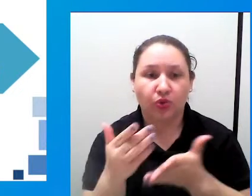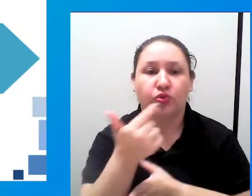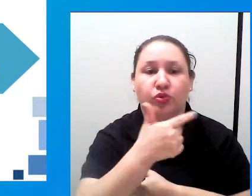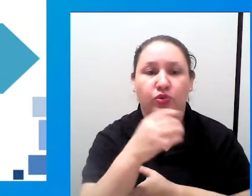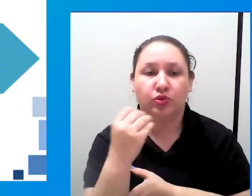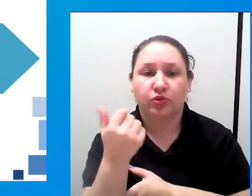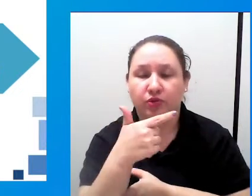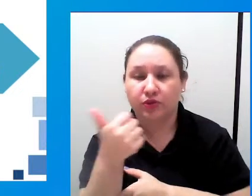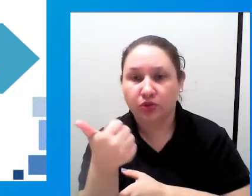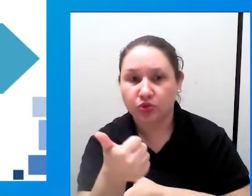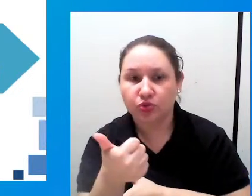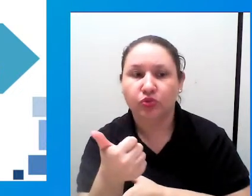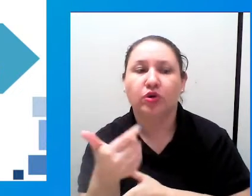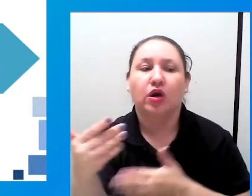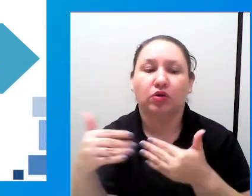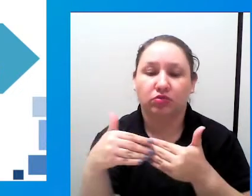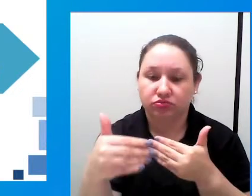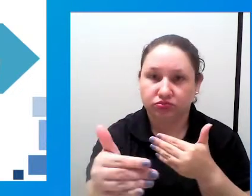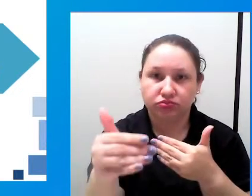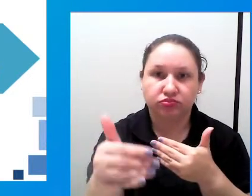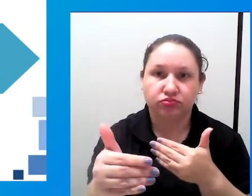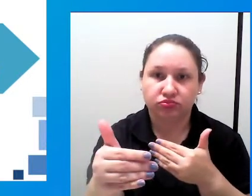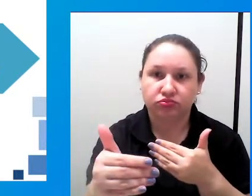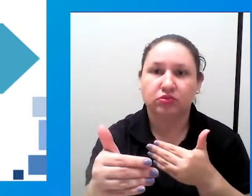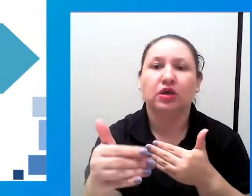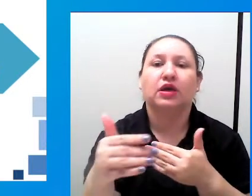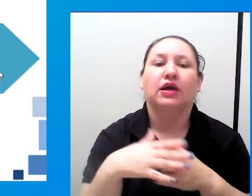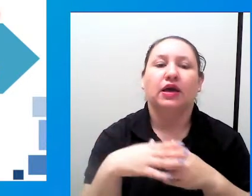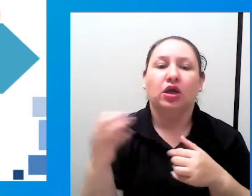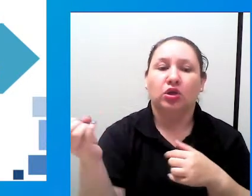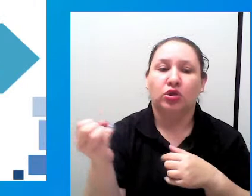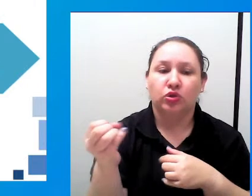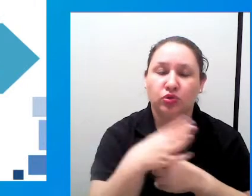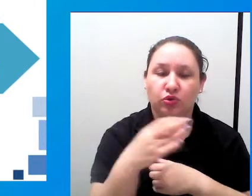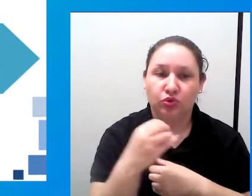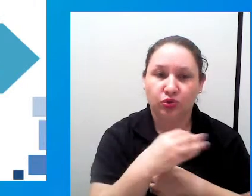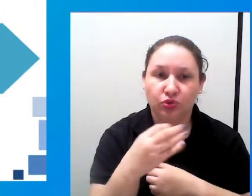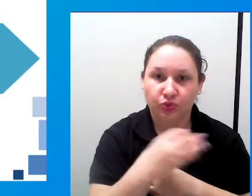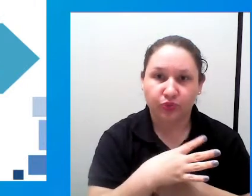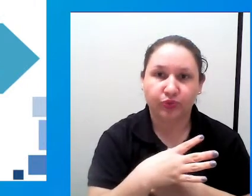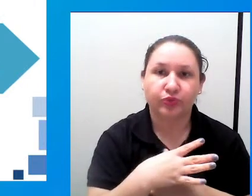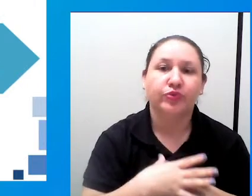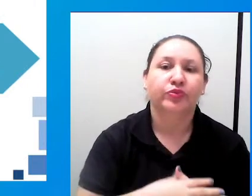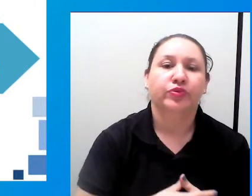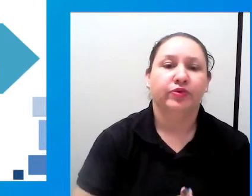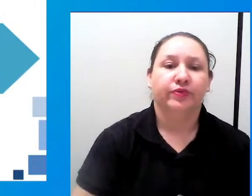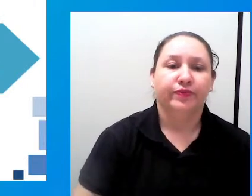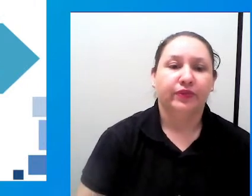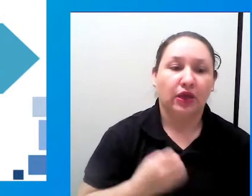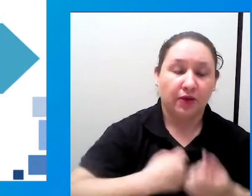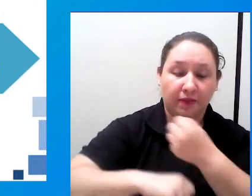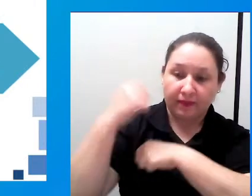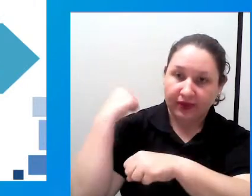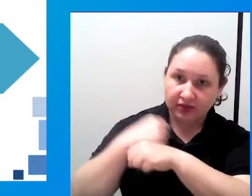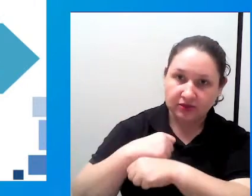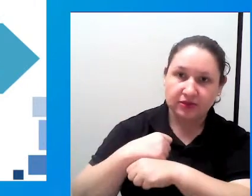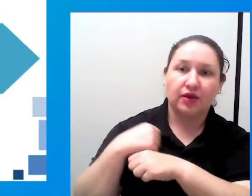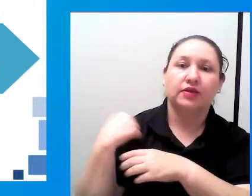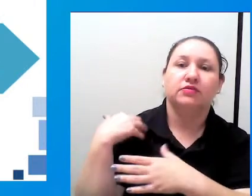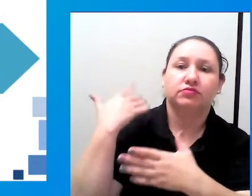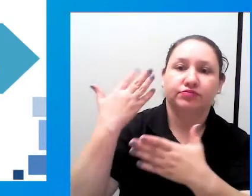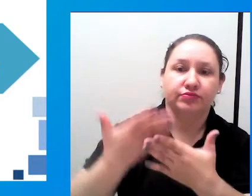das leis, das normativas de curricularização da extensão, desde 2021, do ano passado, né, que nós